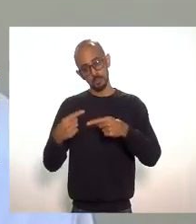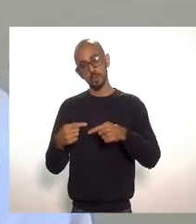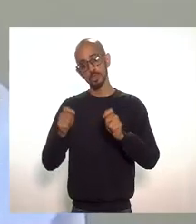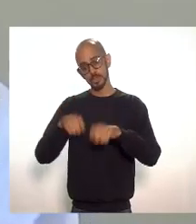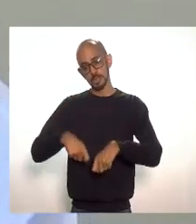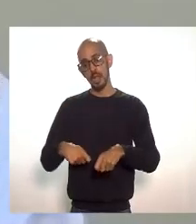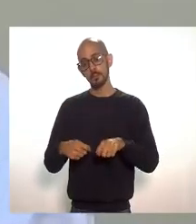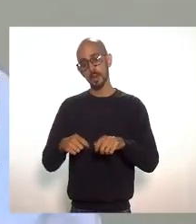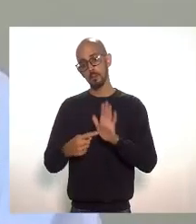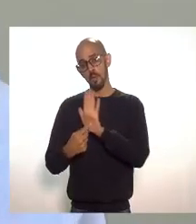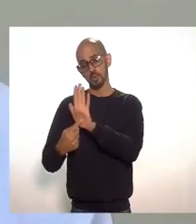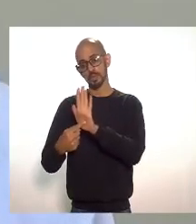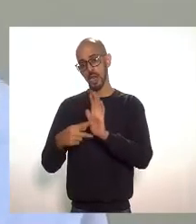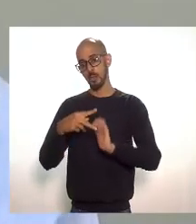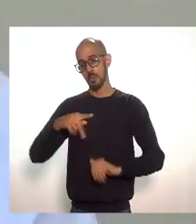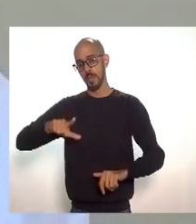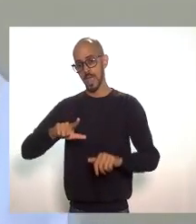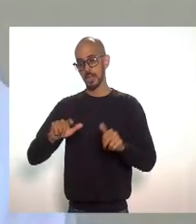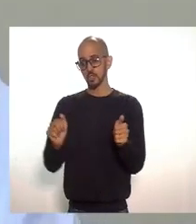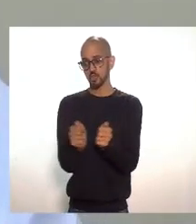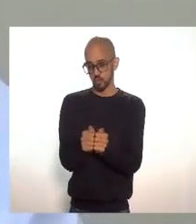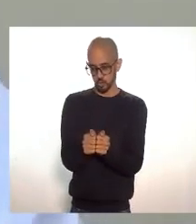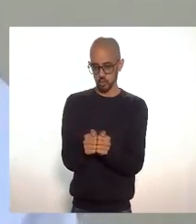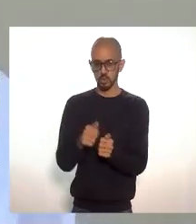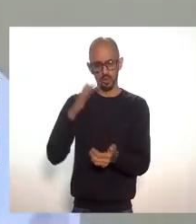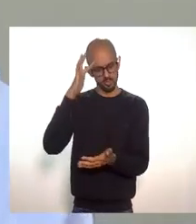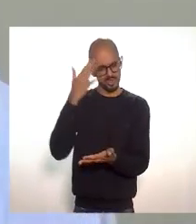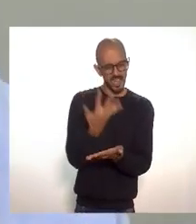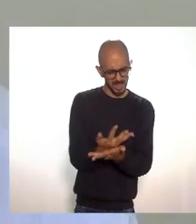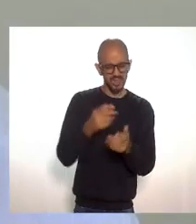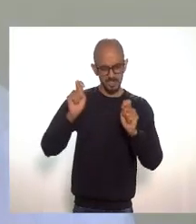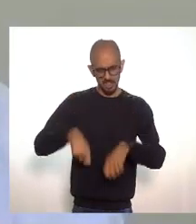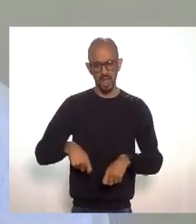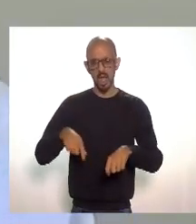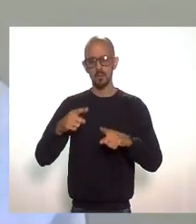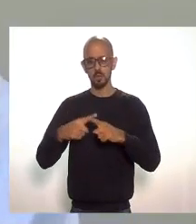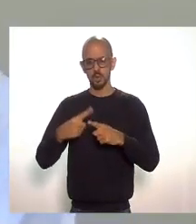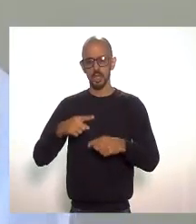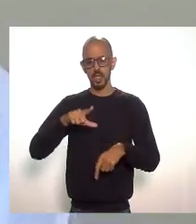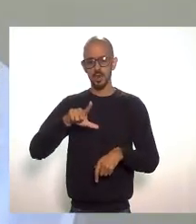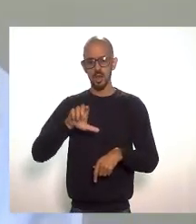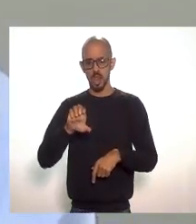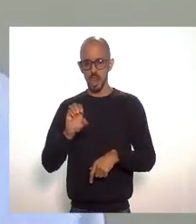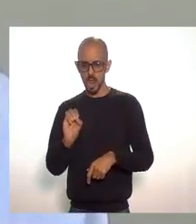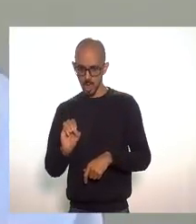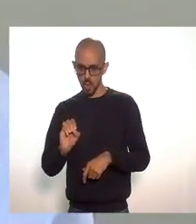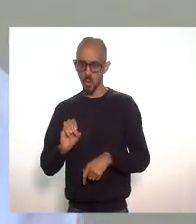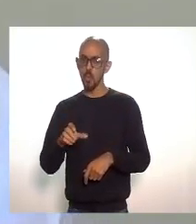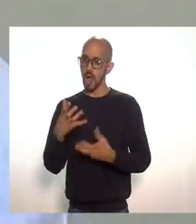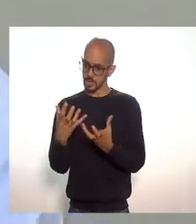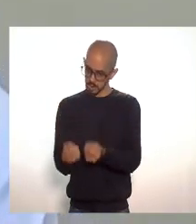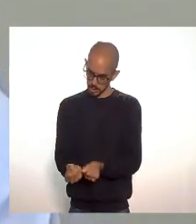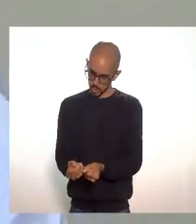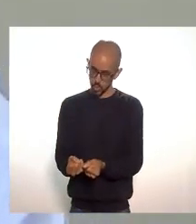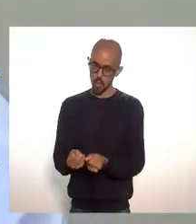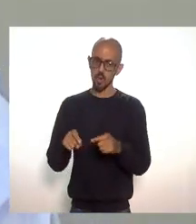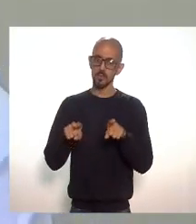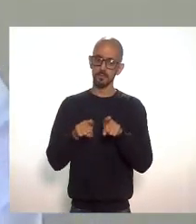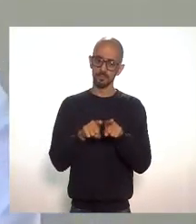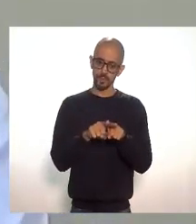projeto em conjunto, tenho certeza que achando o consenso. Já falei com o deputado Léo Vieira que acordou, aceita